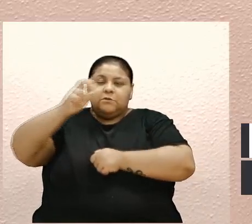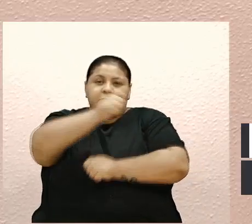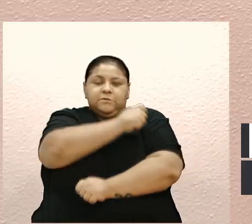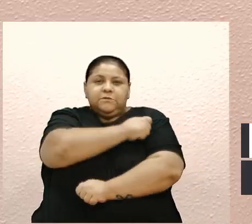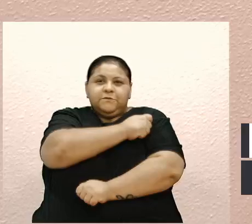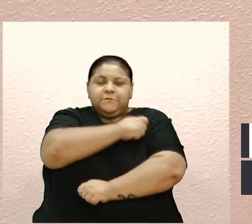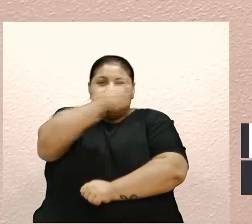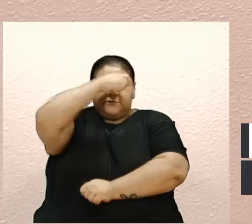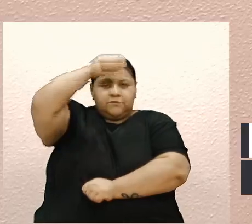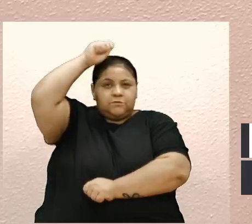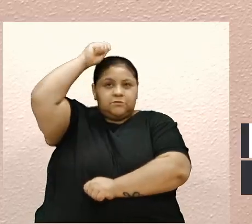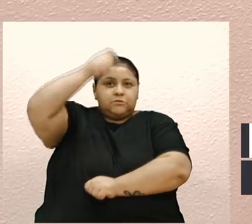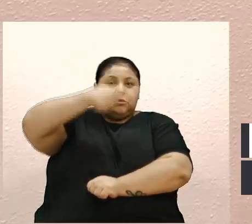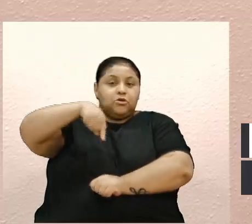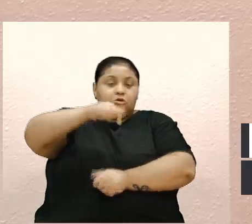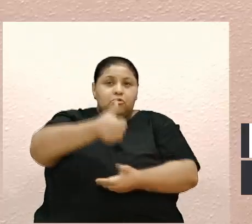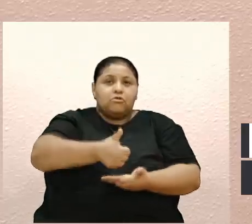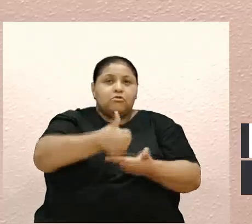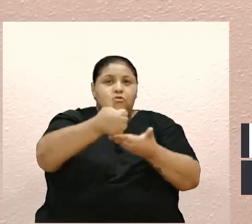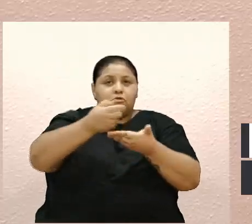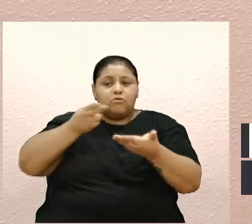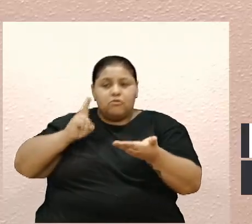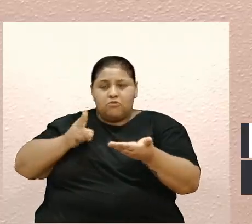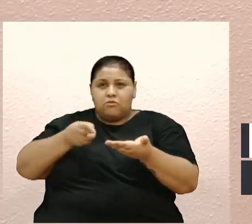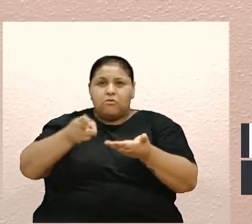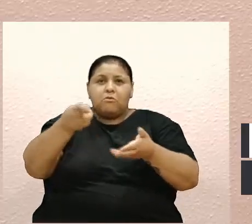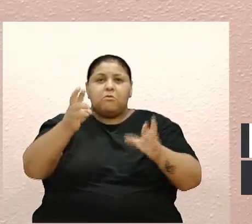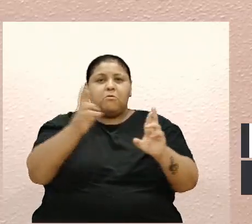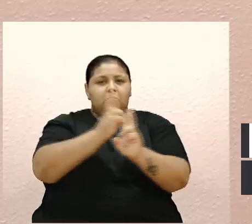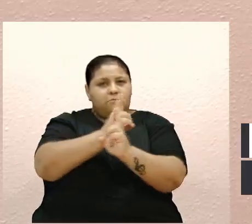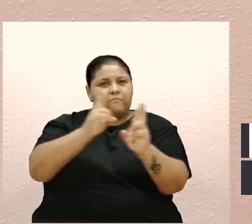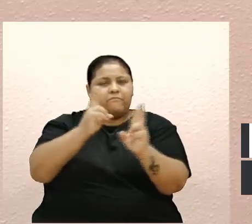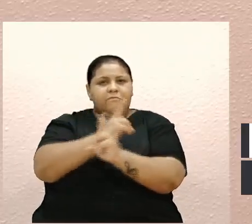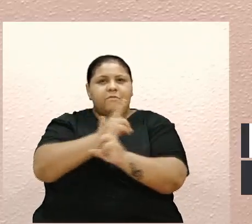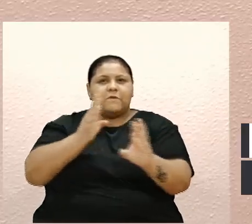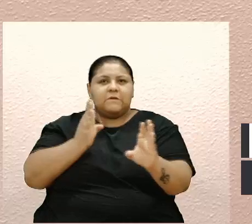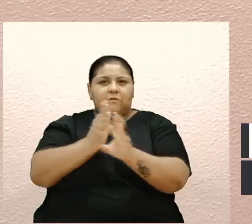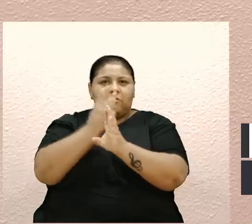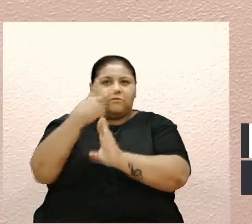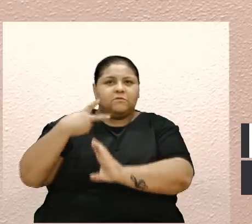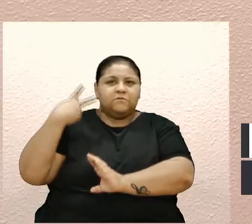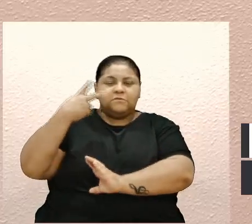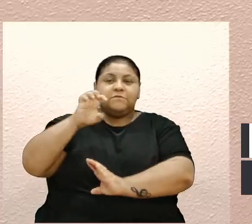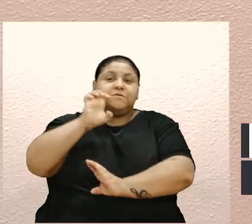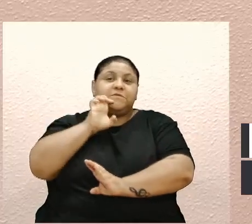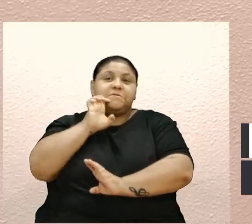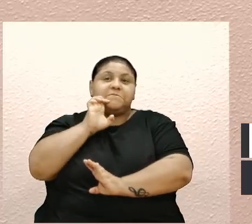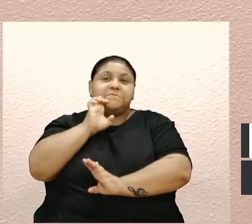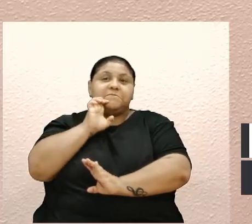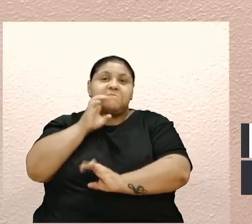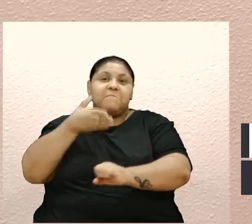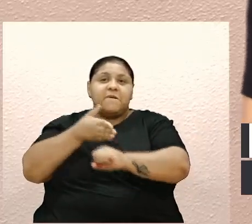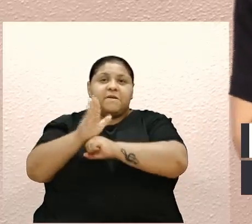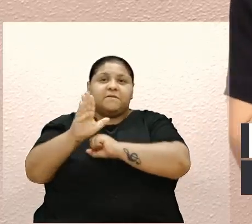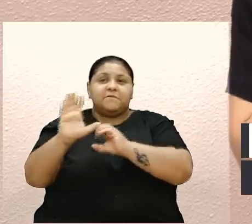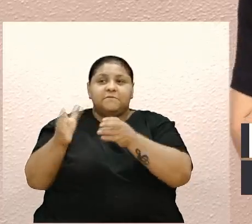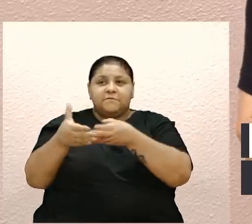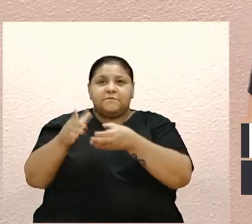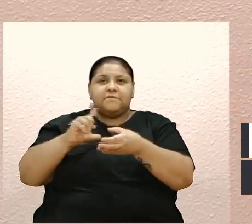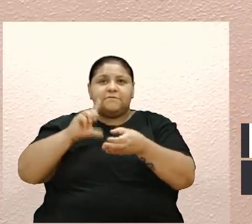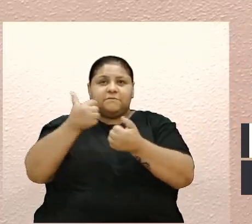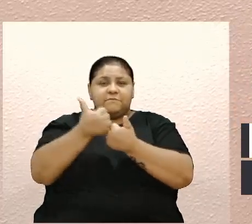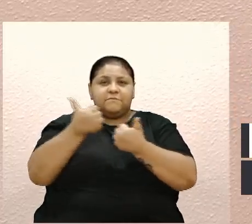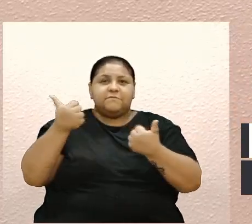desse bloco. E atualmente a gente continua com relações, né? Volta e meia encontra a vereadora Estela no bloco. E também tem um